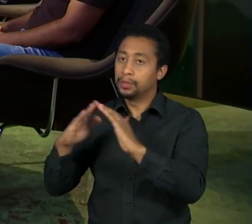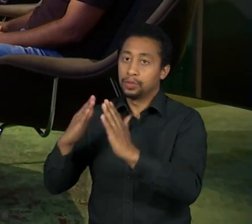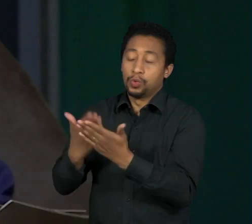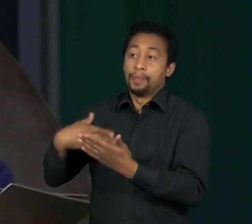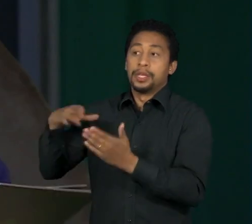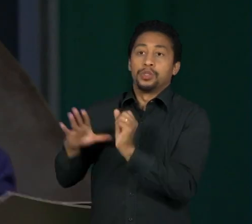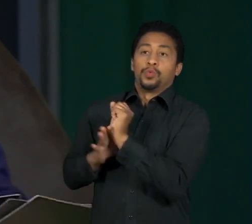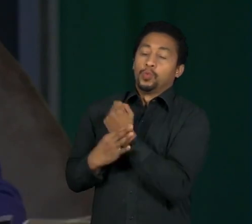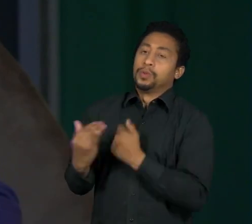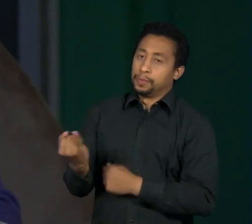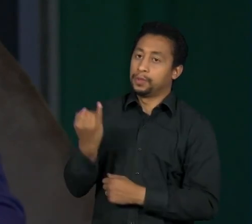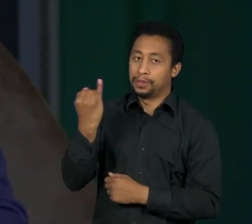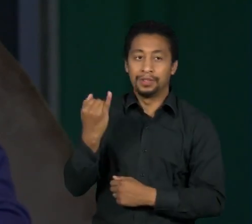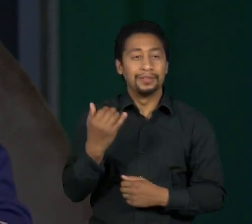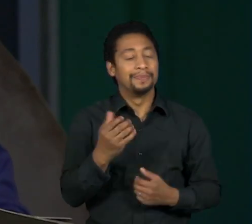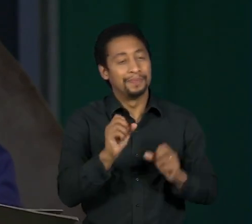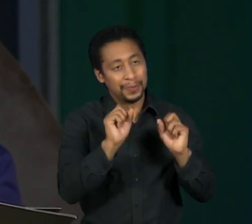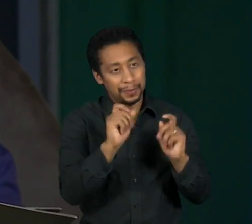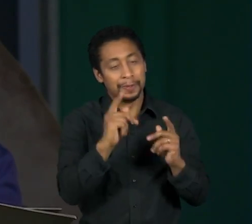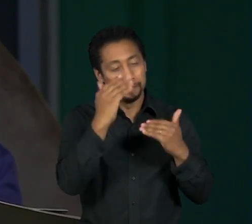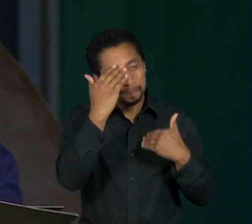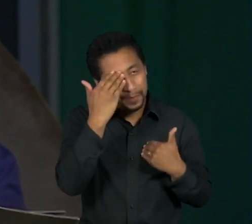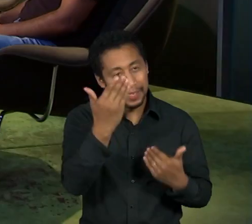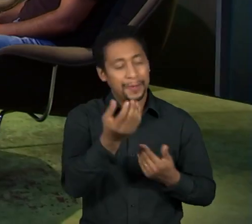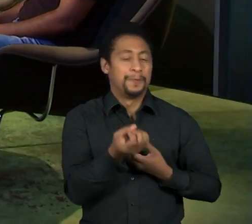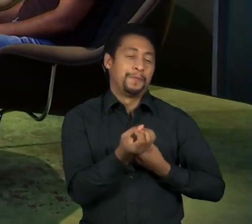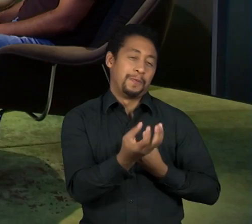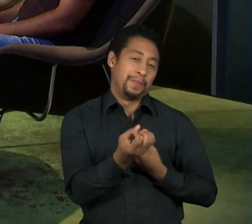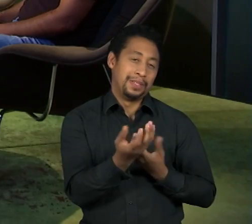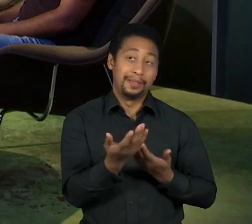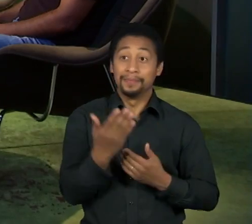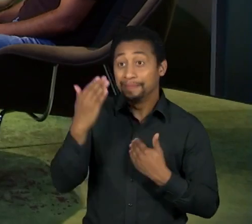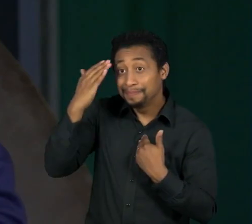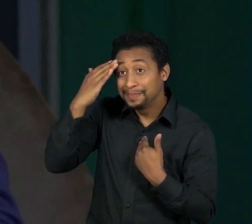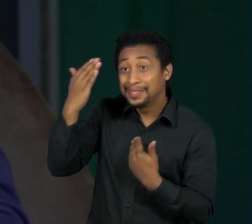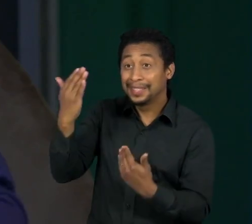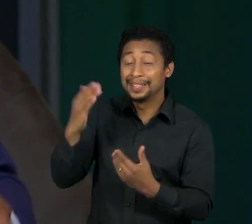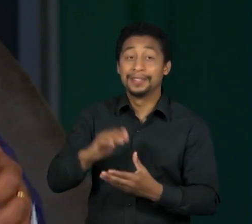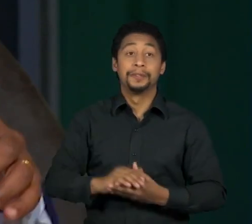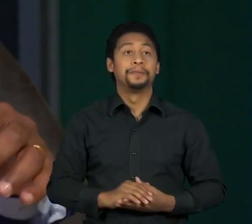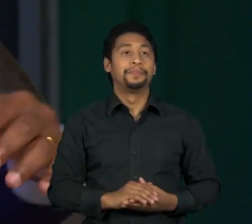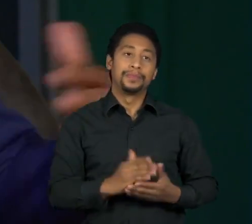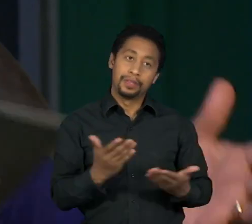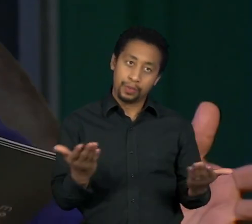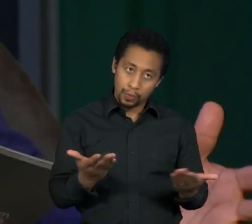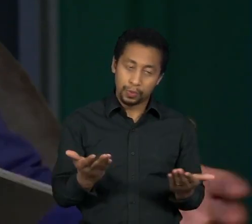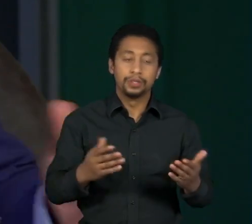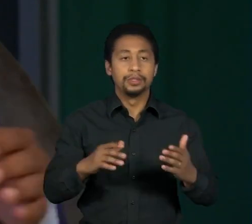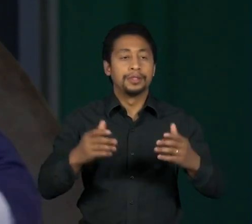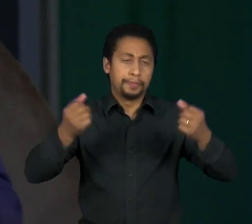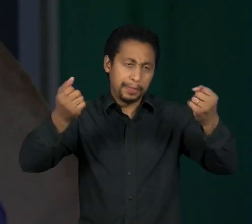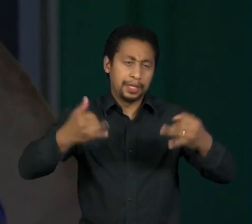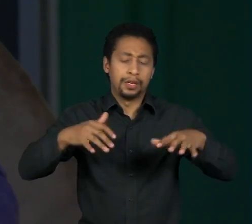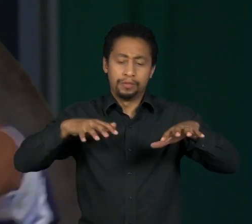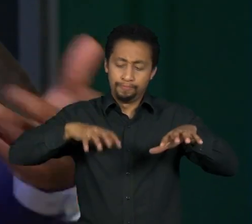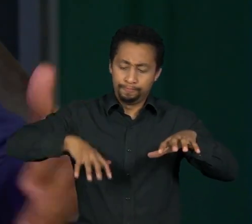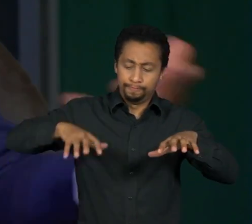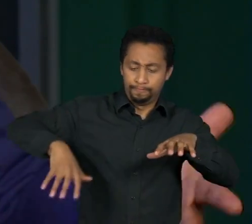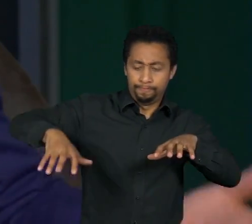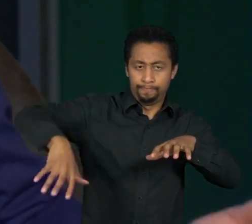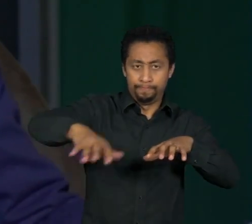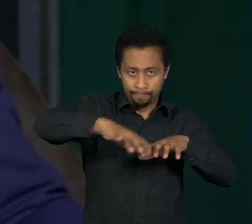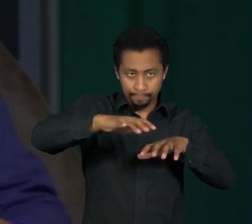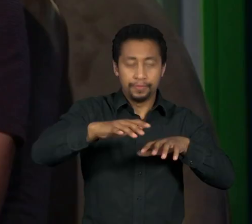Juliana, querida, muitíssimo obrigado pela sua gentileza. Muito obrigada. Nós estamos falando de território, estamos falando